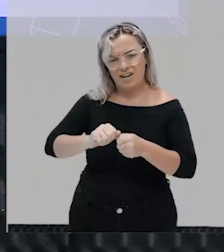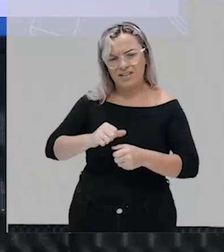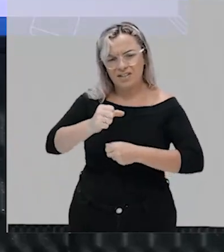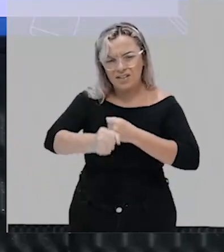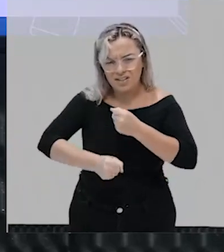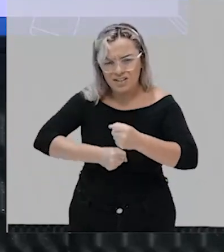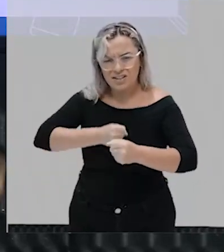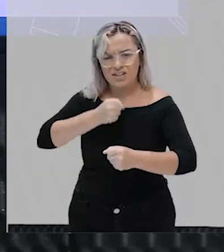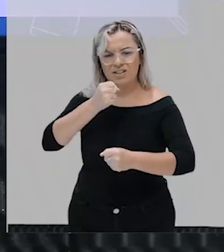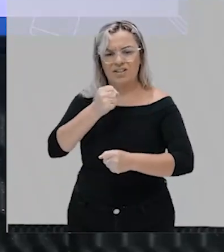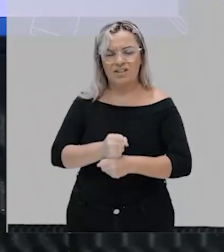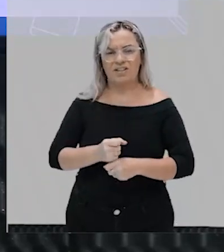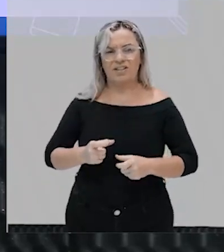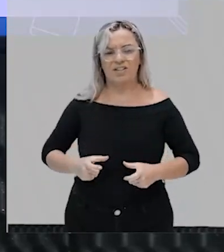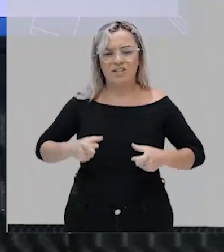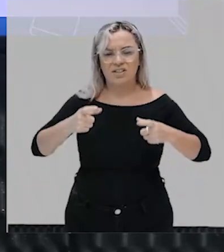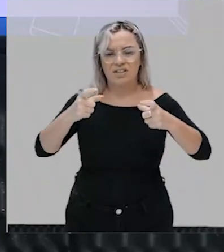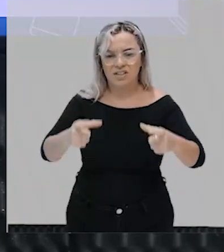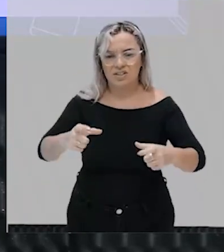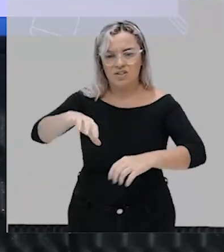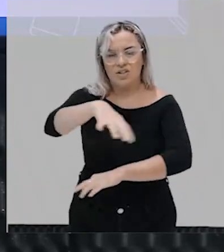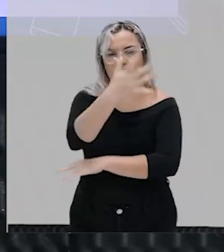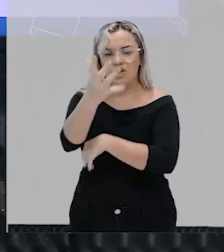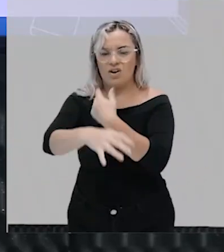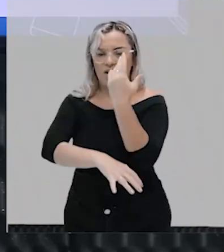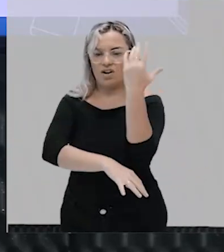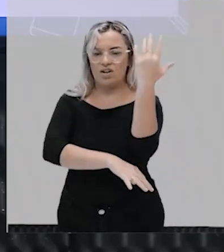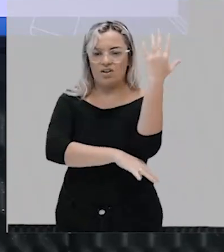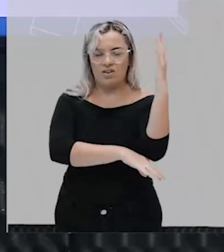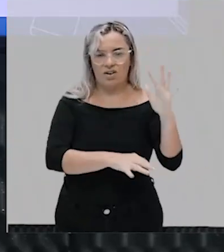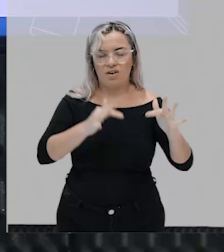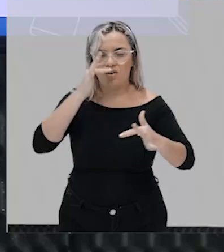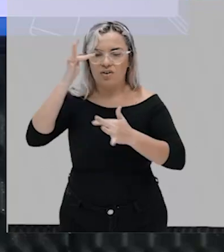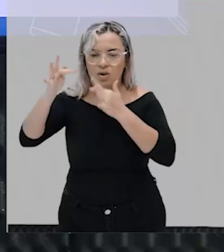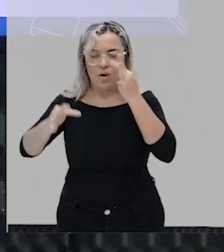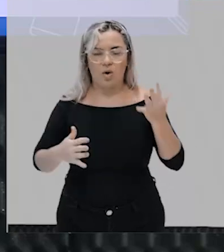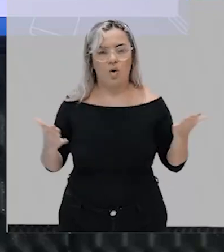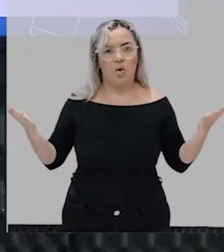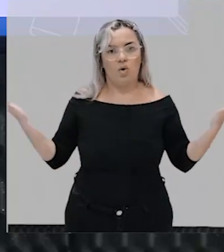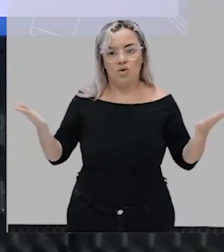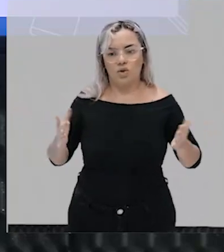que havia neste local árvores e flores, hoje só existe,